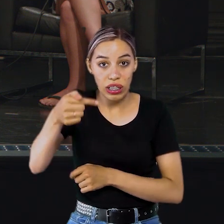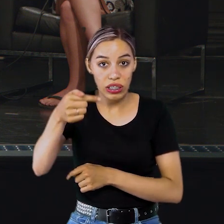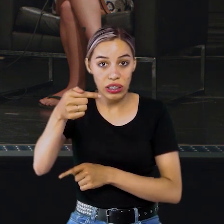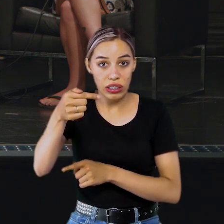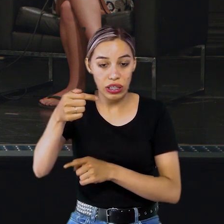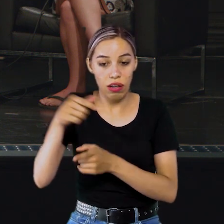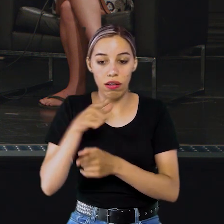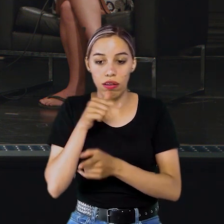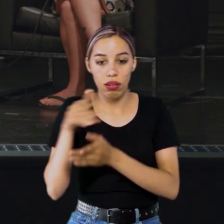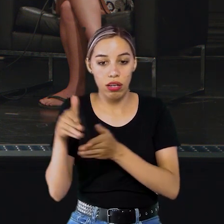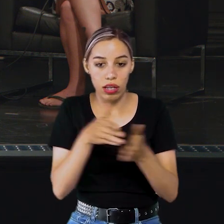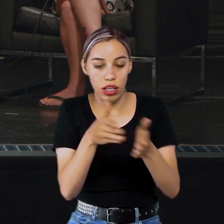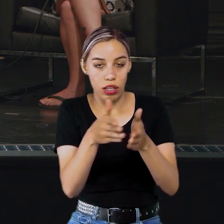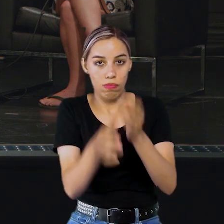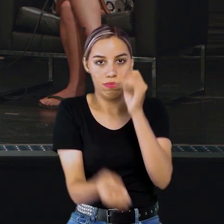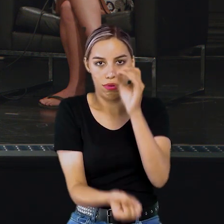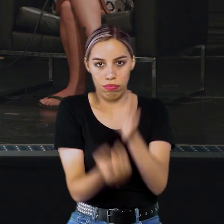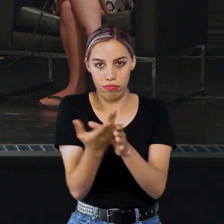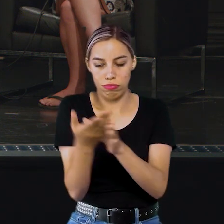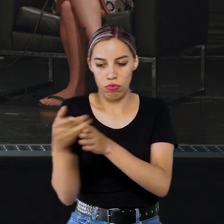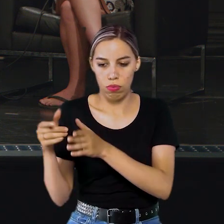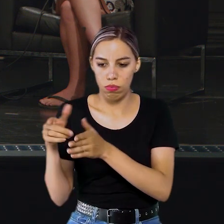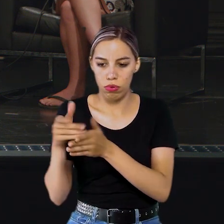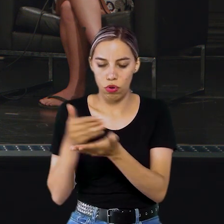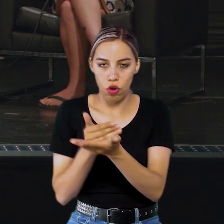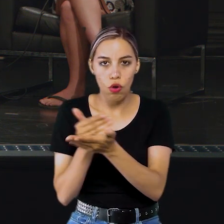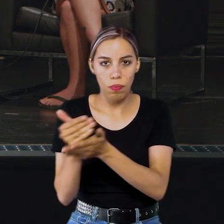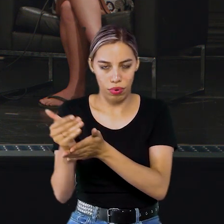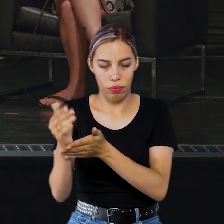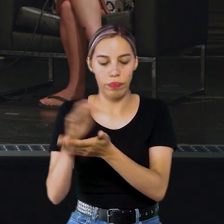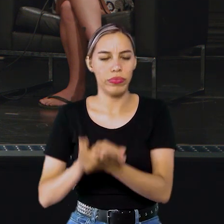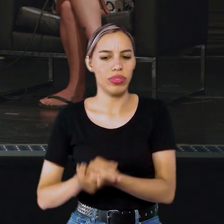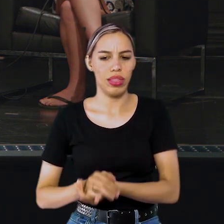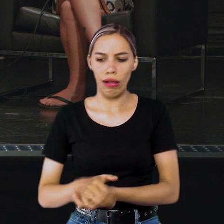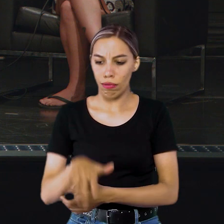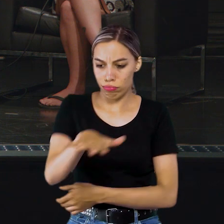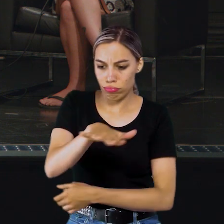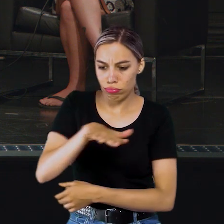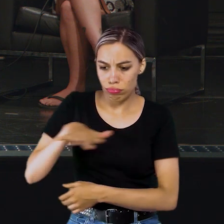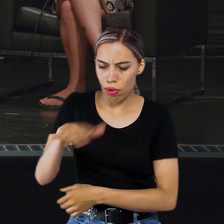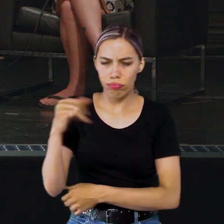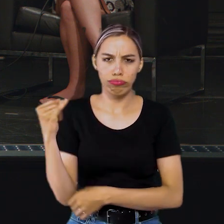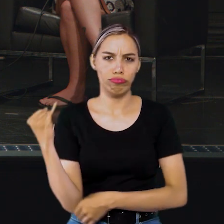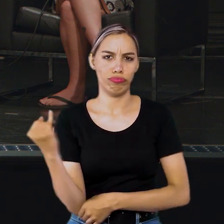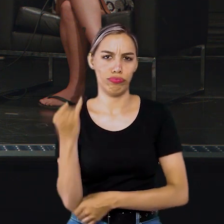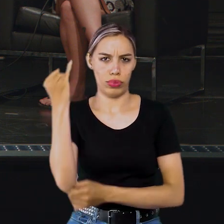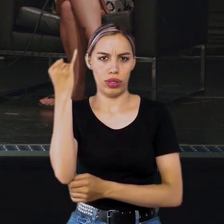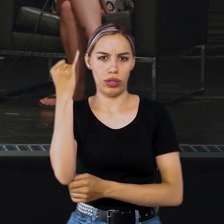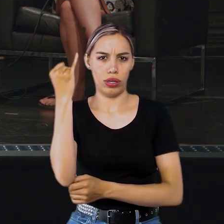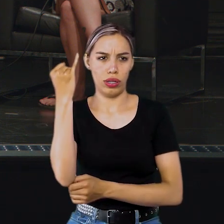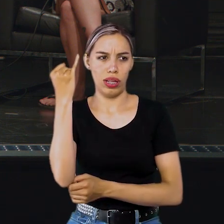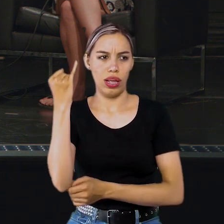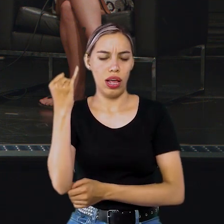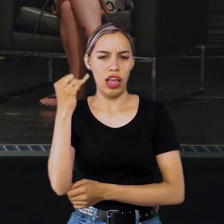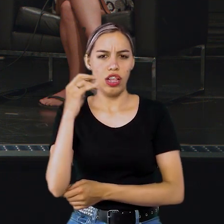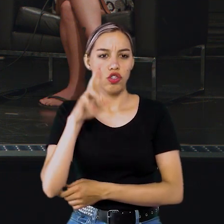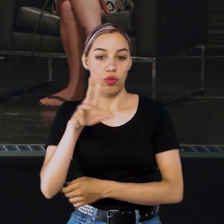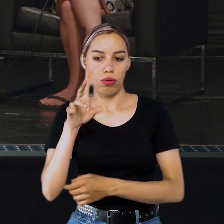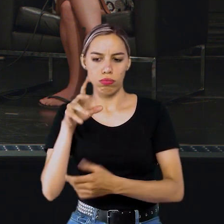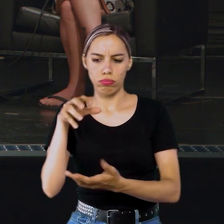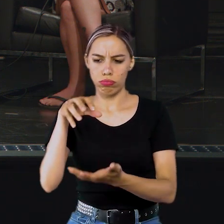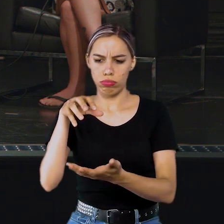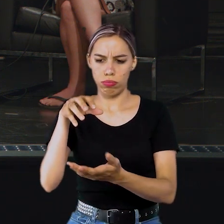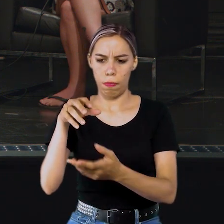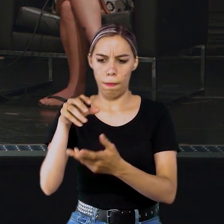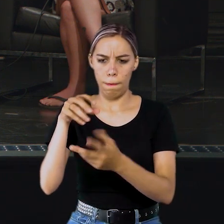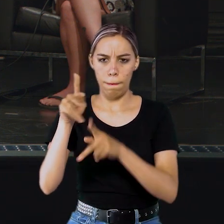né? Então, é uma área de importância não só, né, para nós, mas para todas as